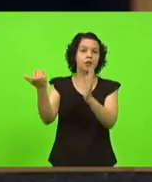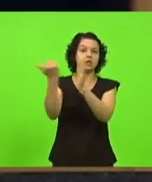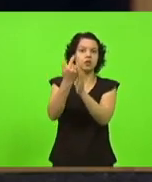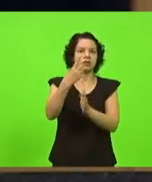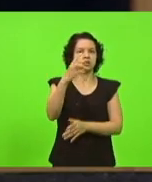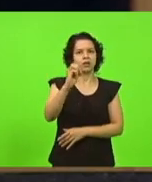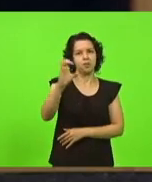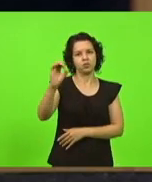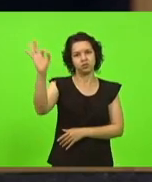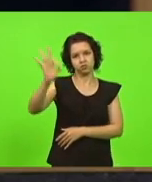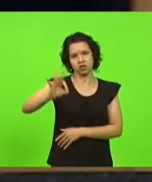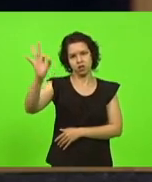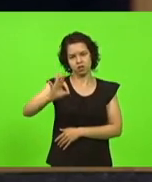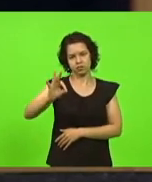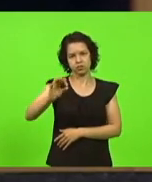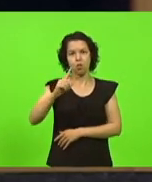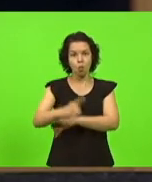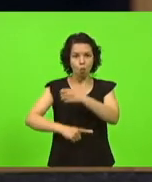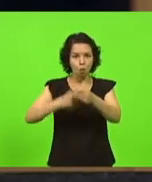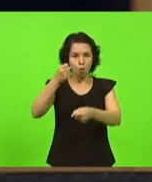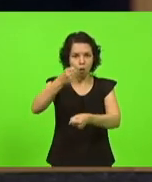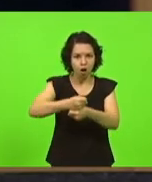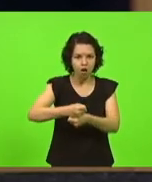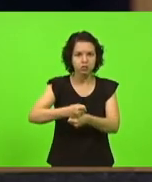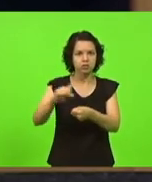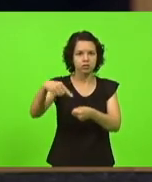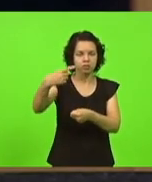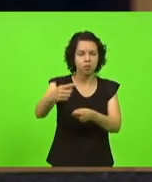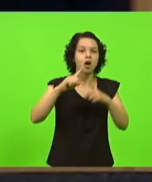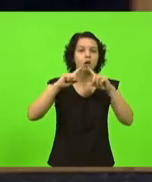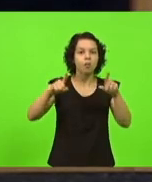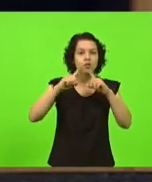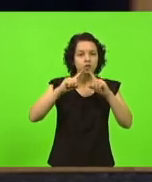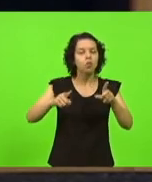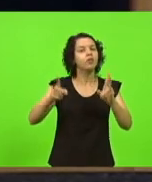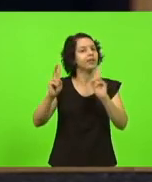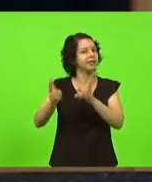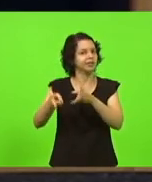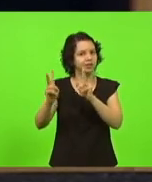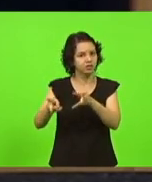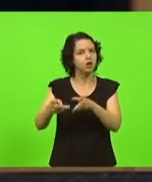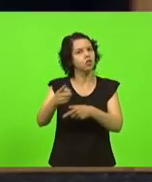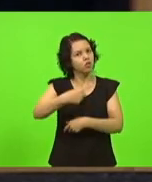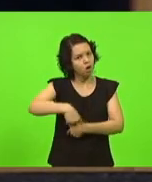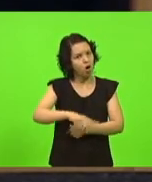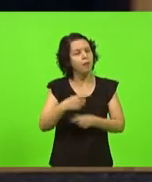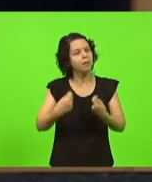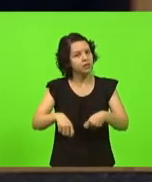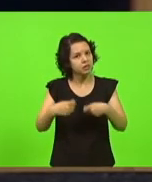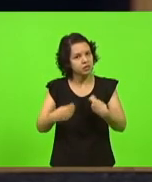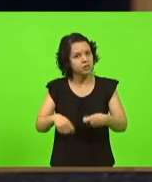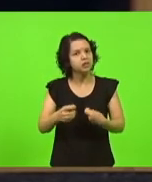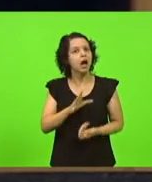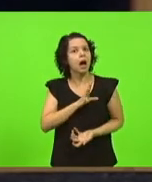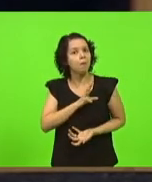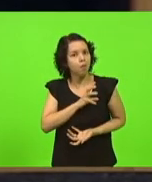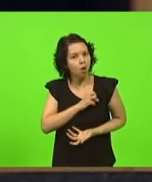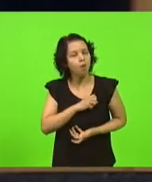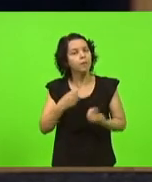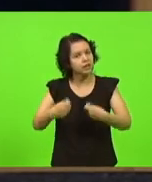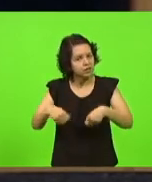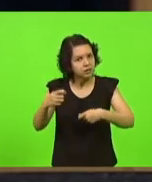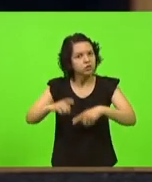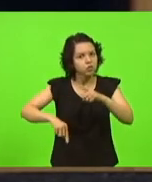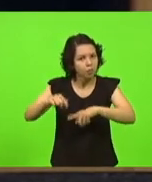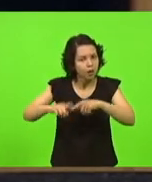ano depois, a reclamação era a mesma. Nós temos que resgatar esse amor. Precisa de instrumentos? Precisa,